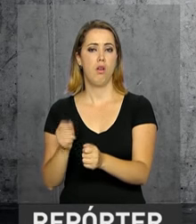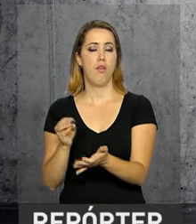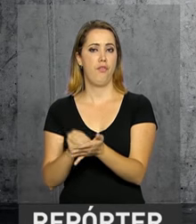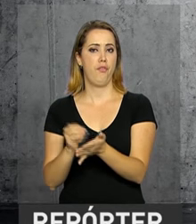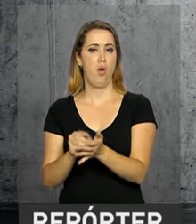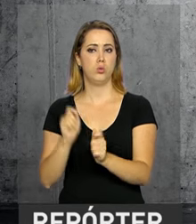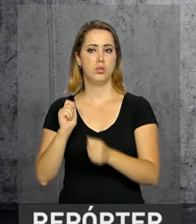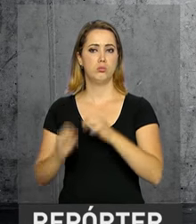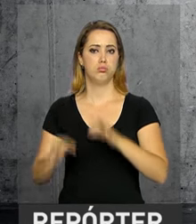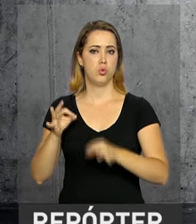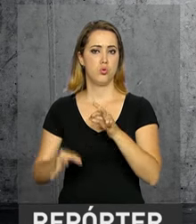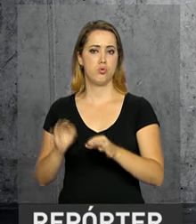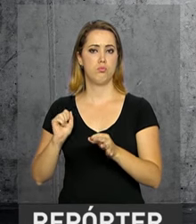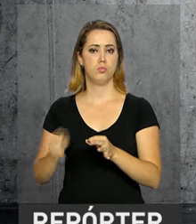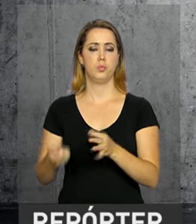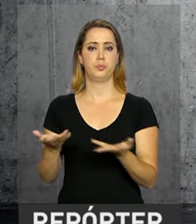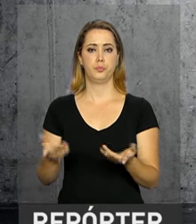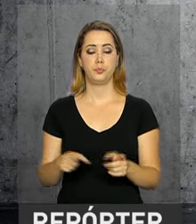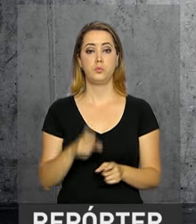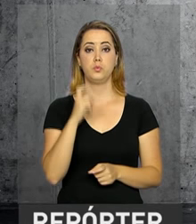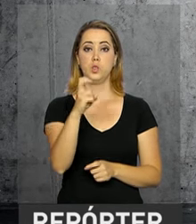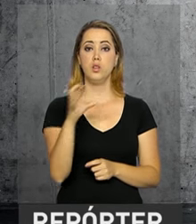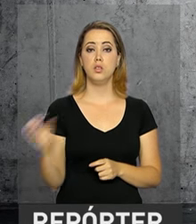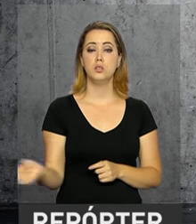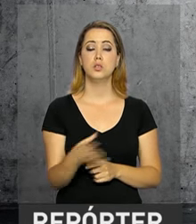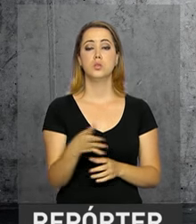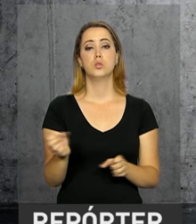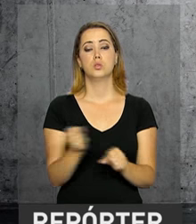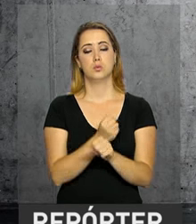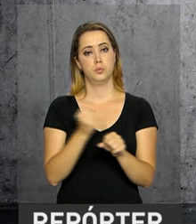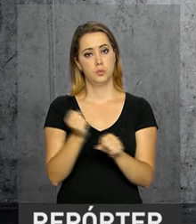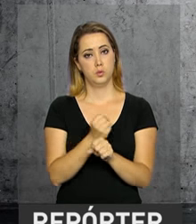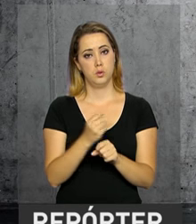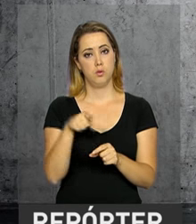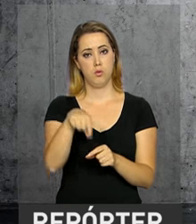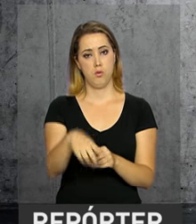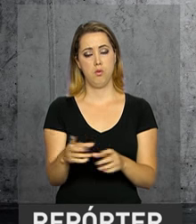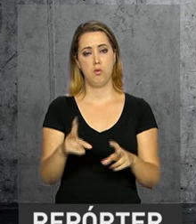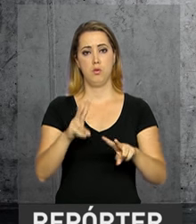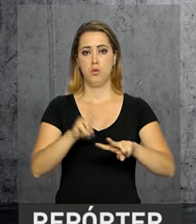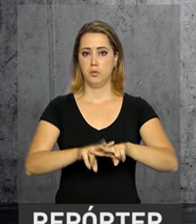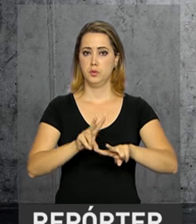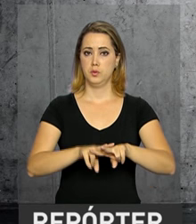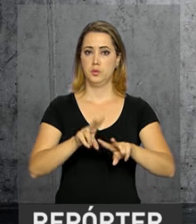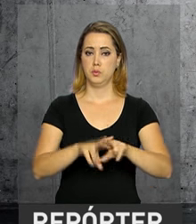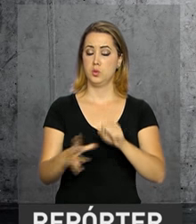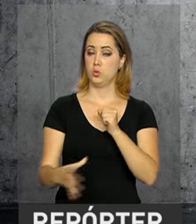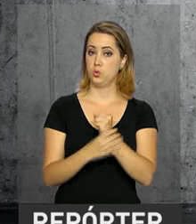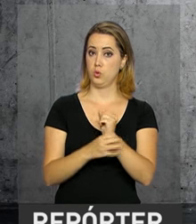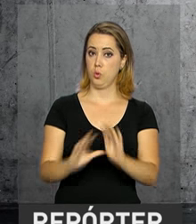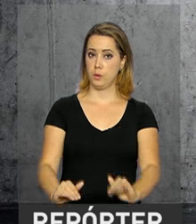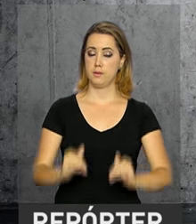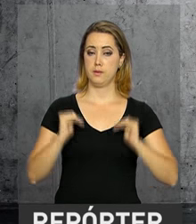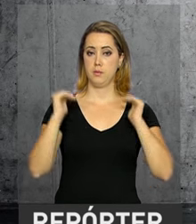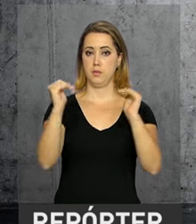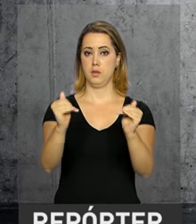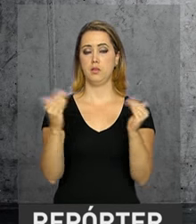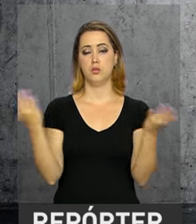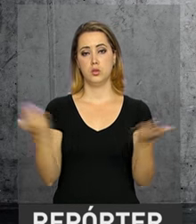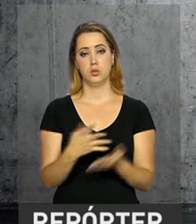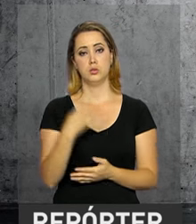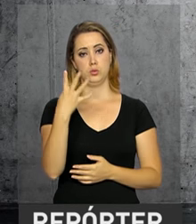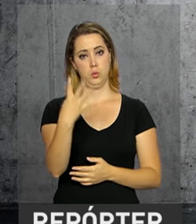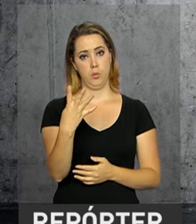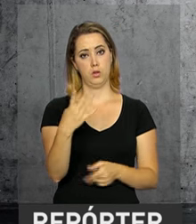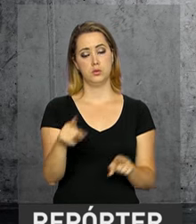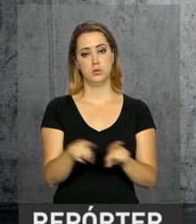de Segurança Pública vai contar com 5 novos presídios federais de segurança máxima. Hoje, no Brasil, existem 4. O investimento